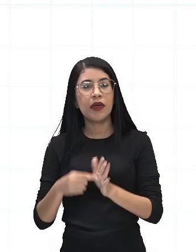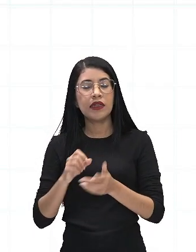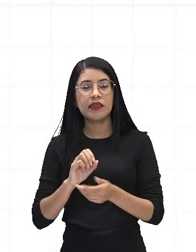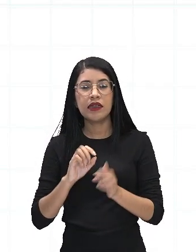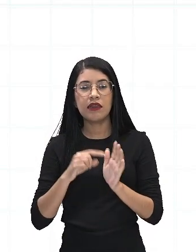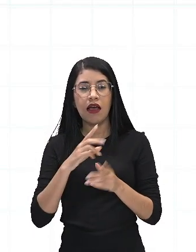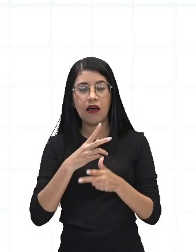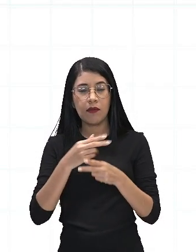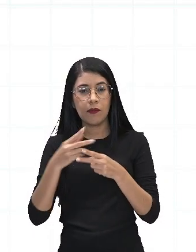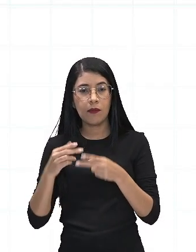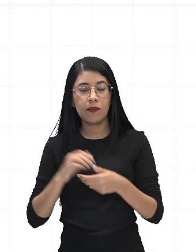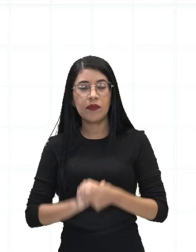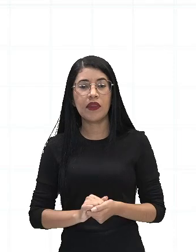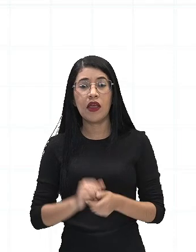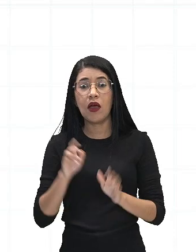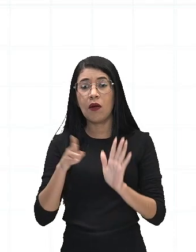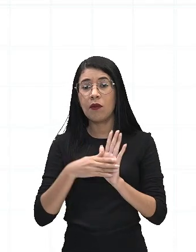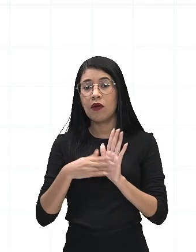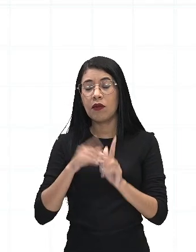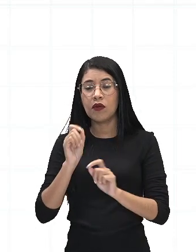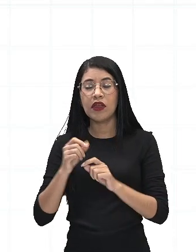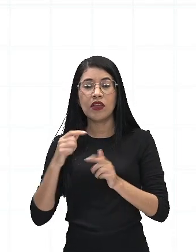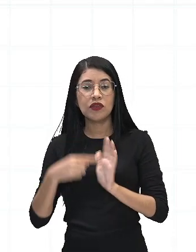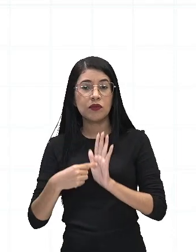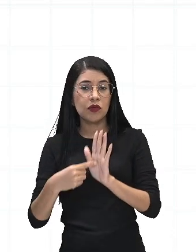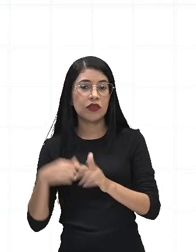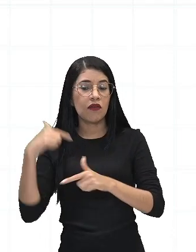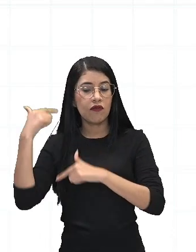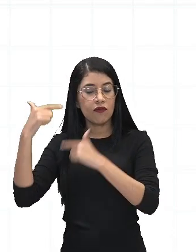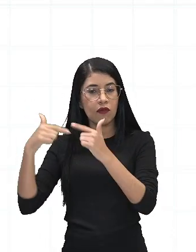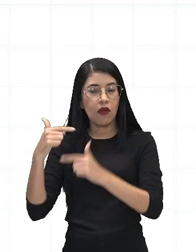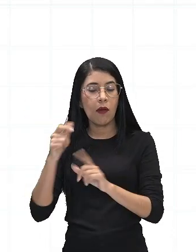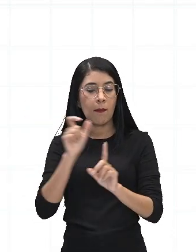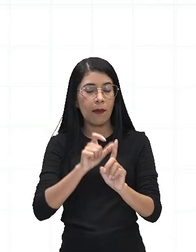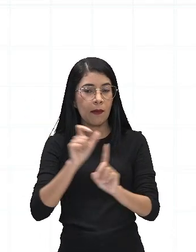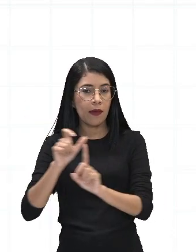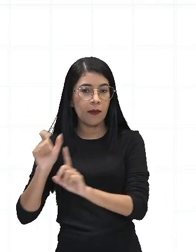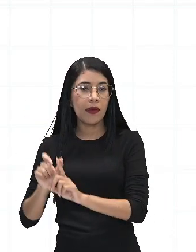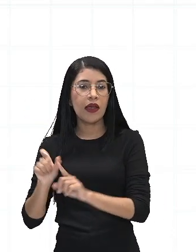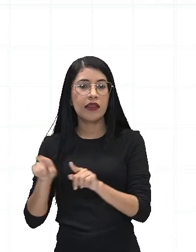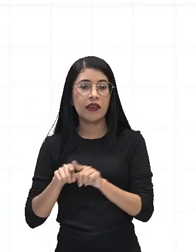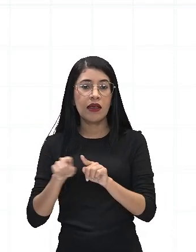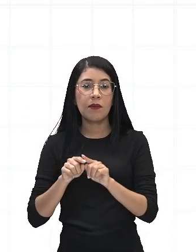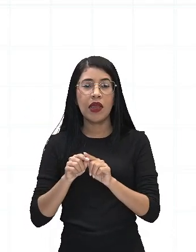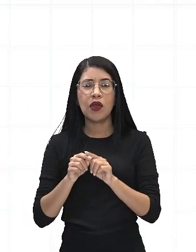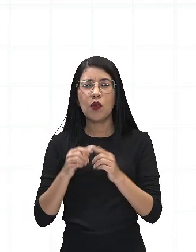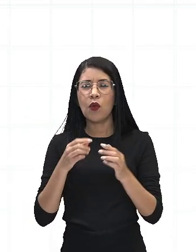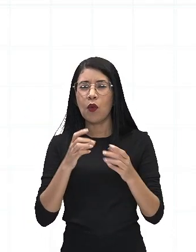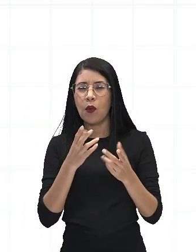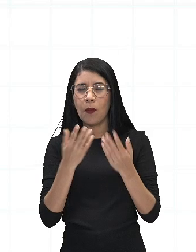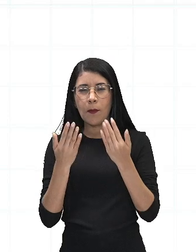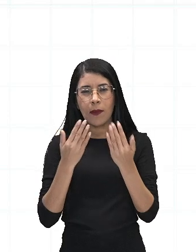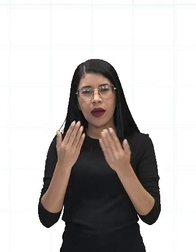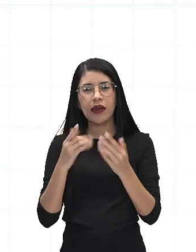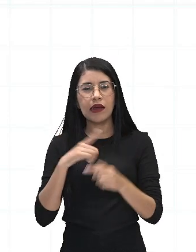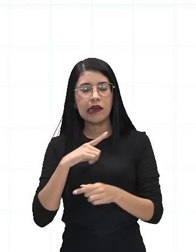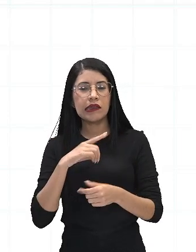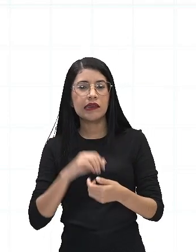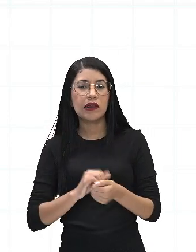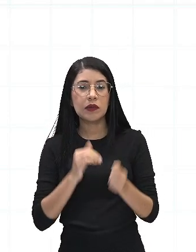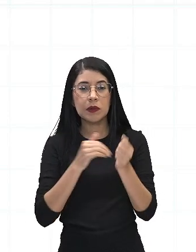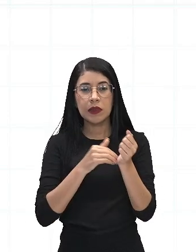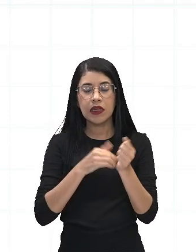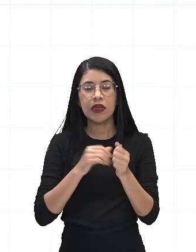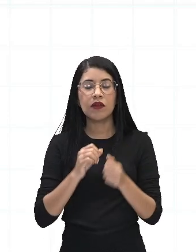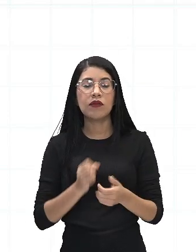as figuras do nosso folclore e o fator mistério que as envolve, a produção da Netflix usa